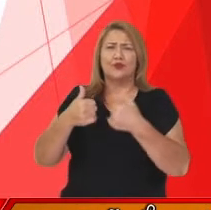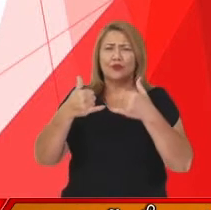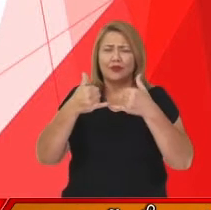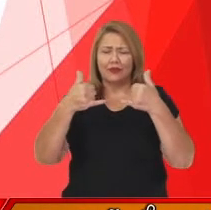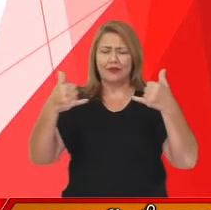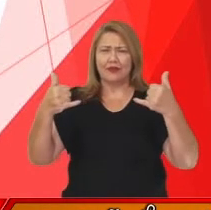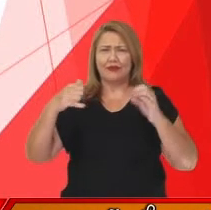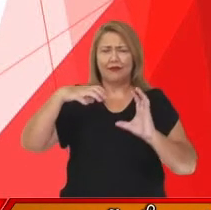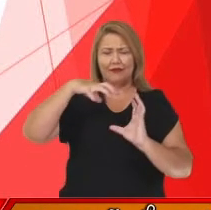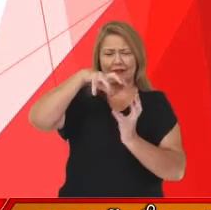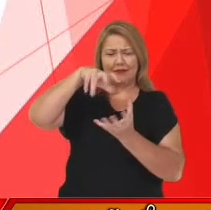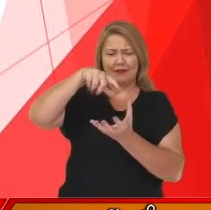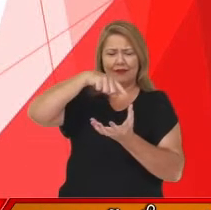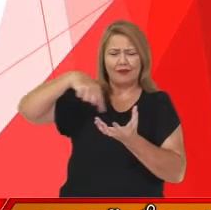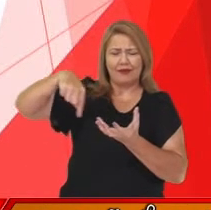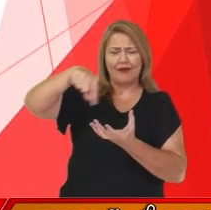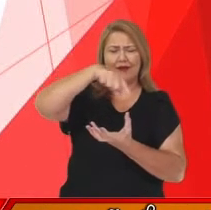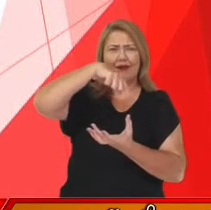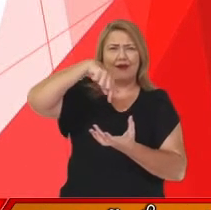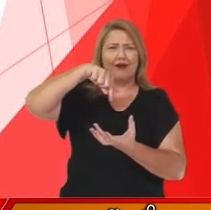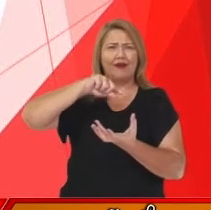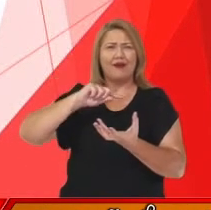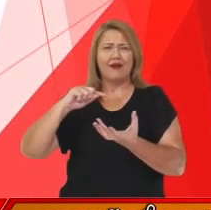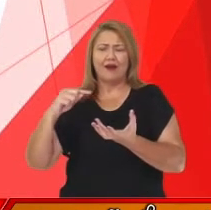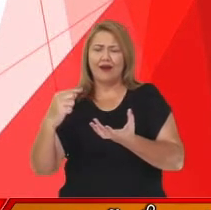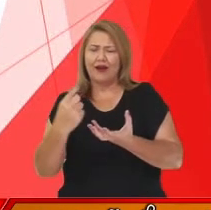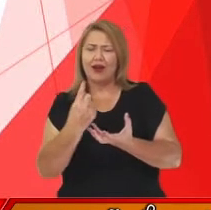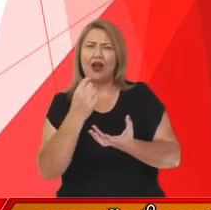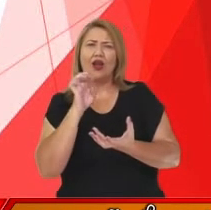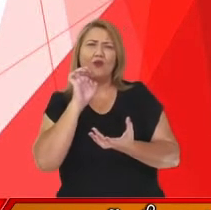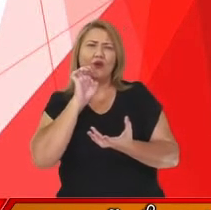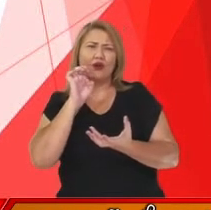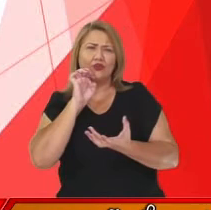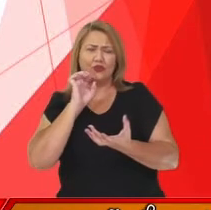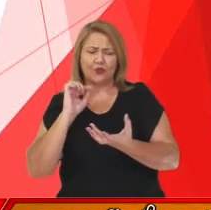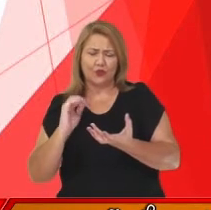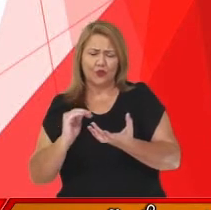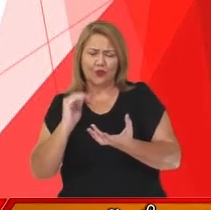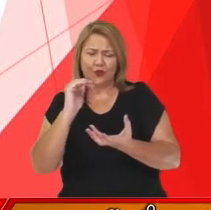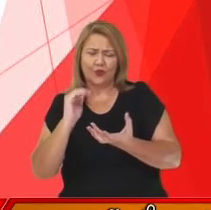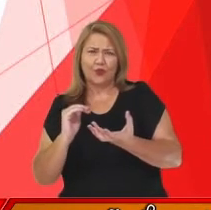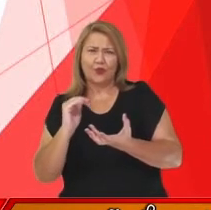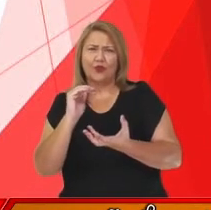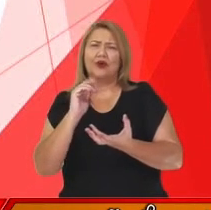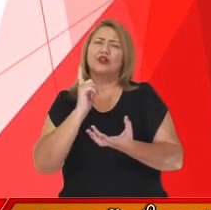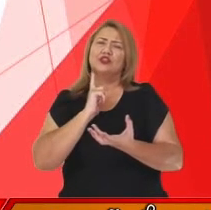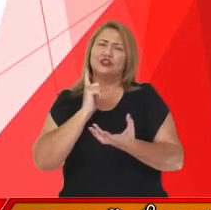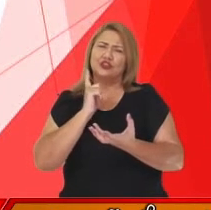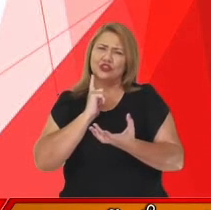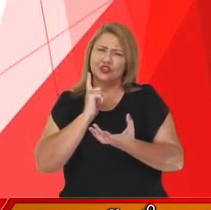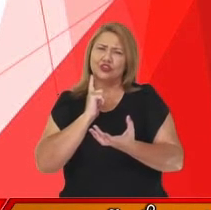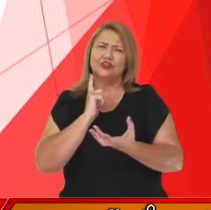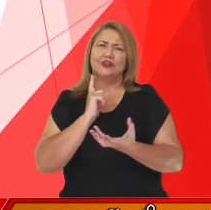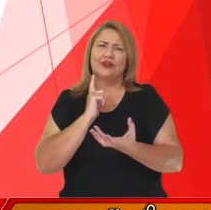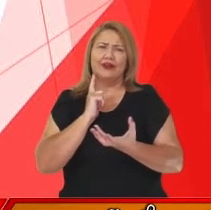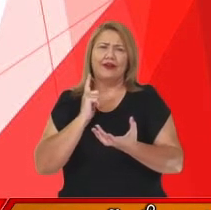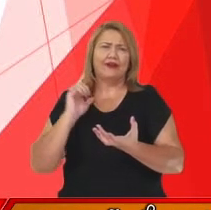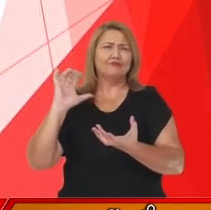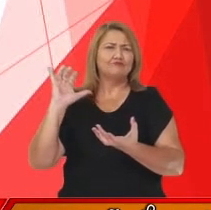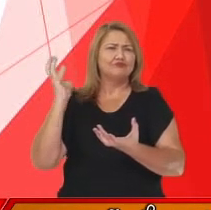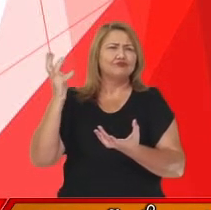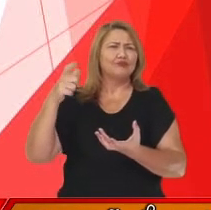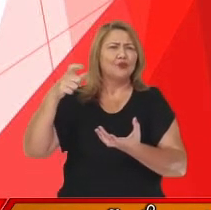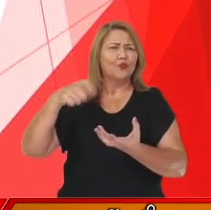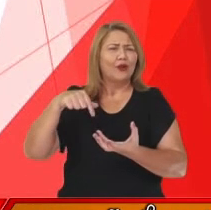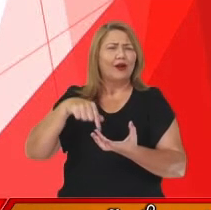nós temos regiões de clima equatorial e entre a linha do Equador eo trópico nós temos regiões aqui de clima